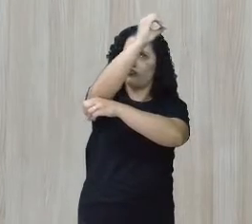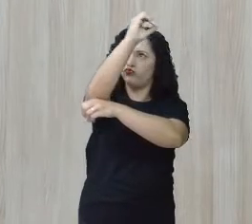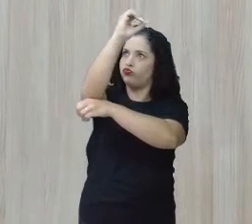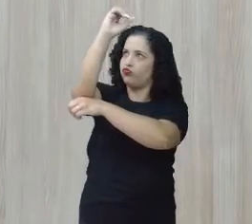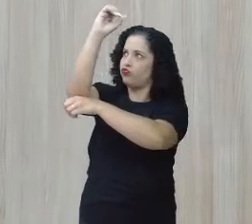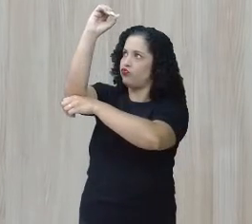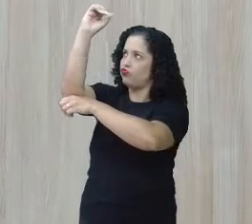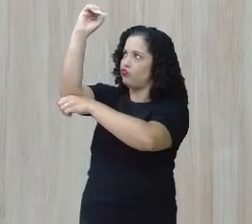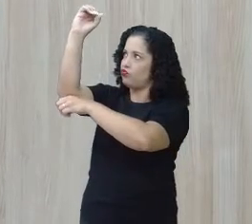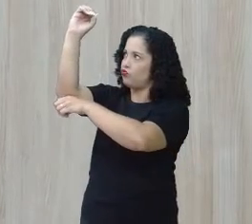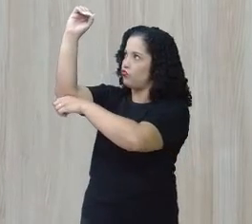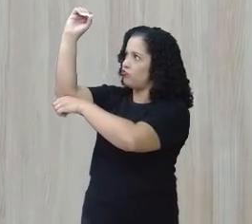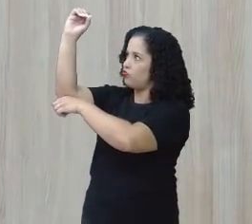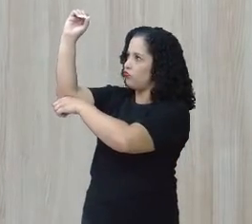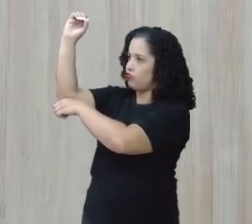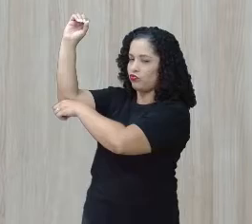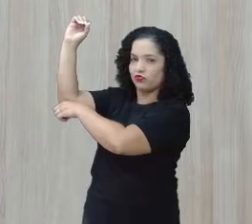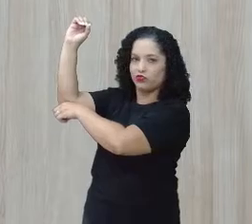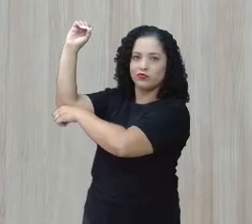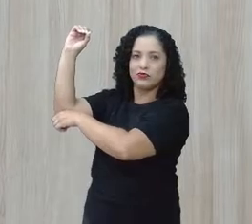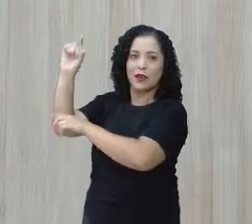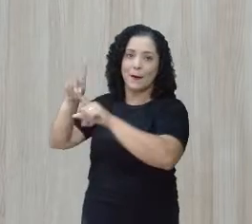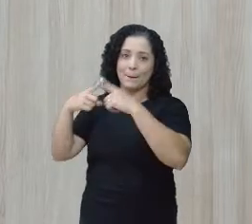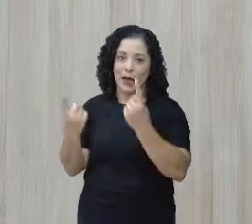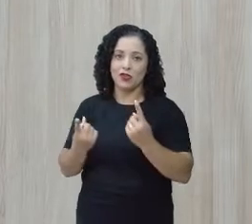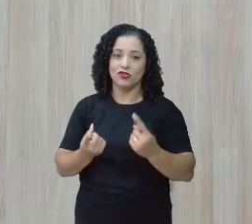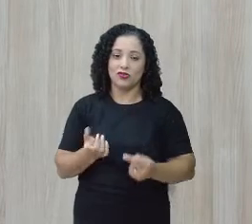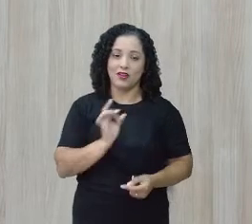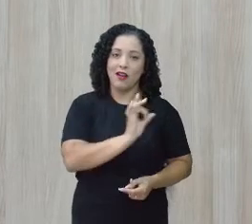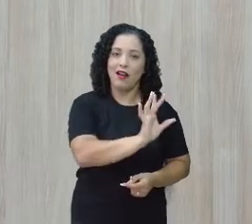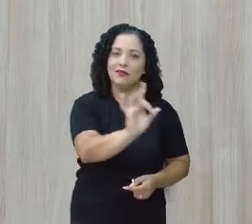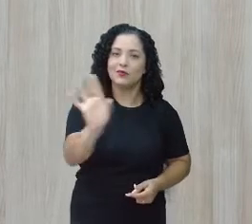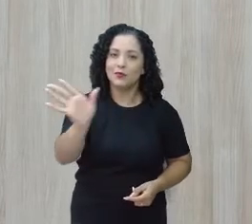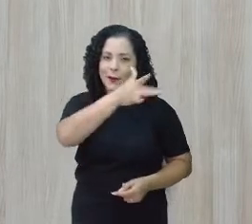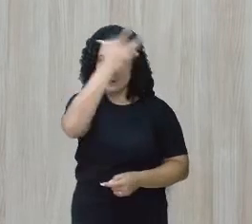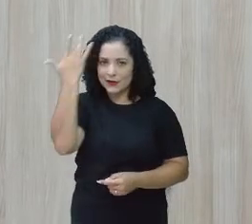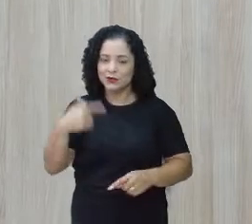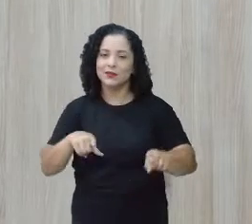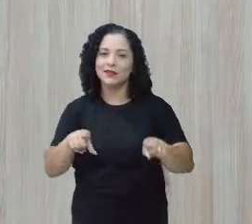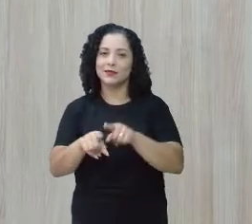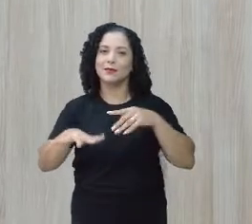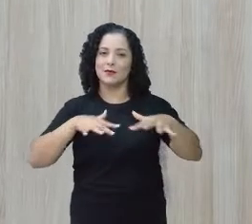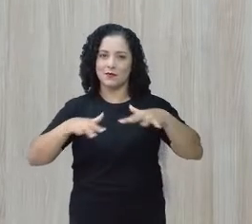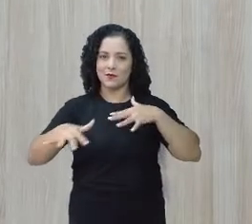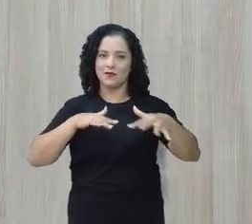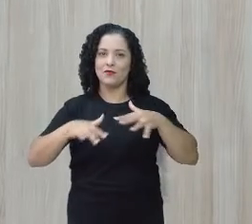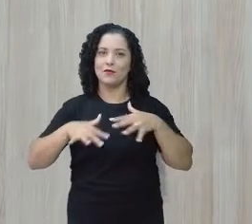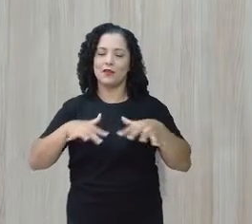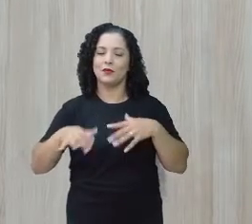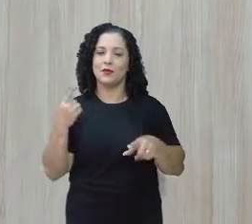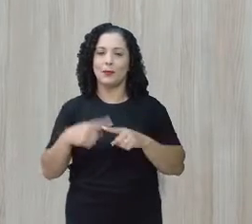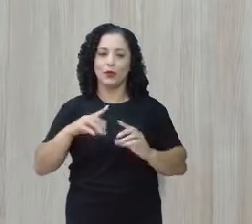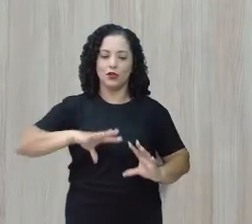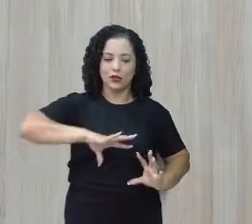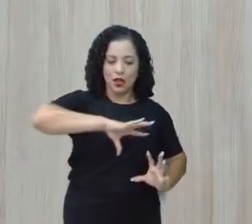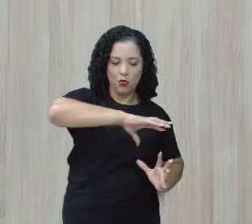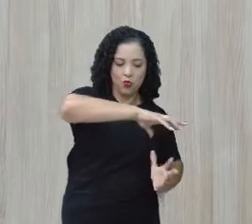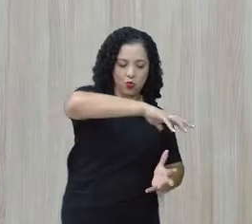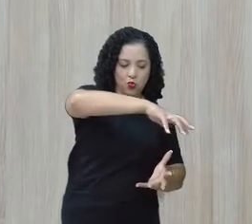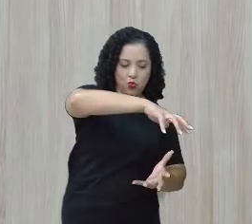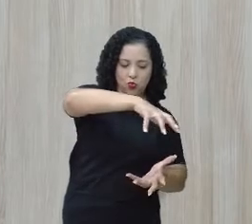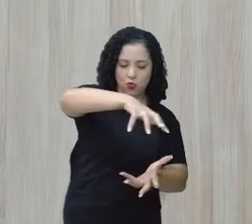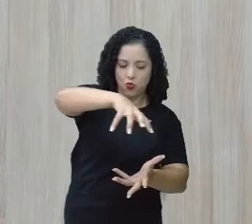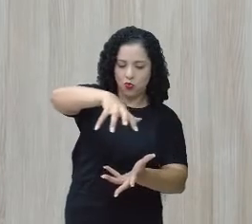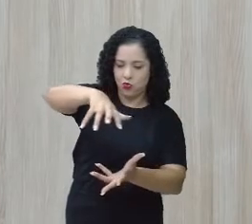e translação, quem está se movimentando somos nós. É muito interessante isso também e é importante que vocês revejam esse